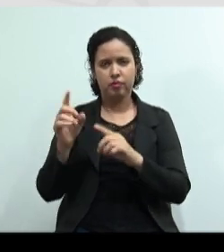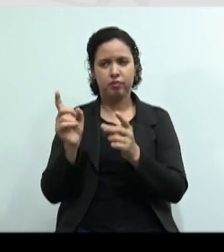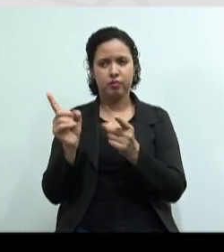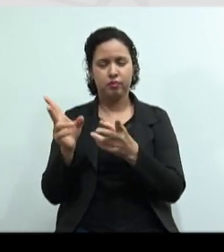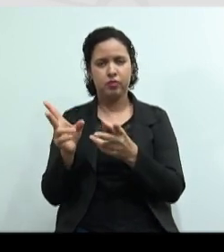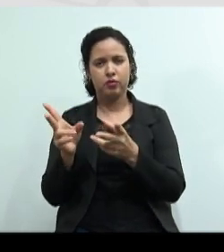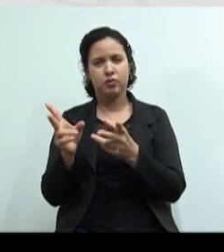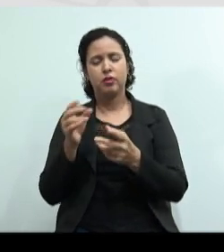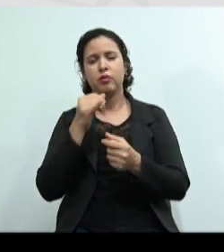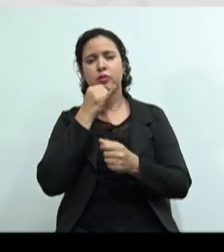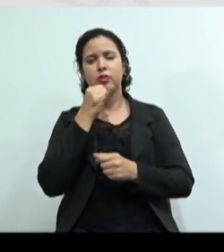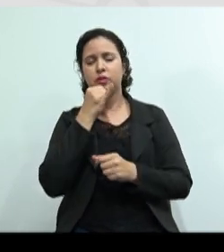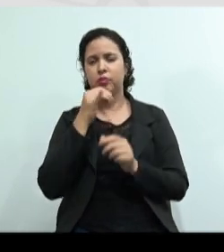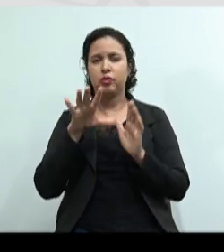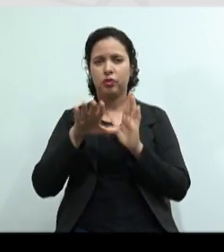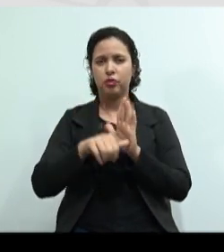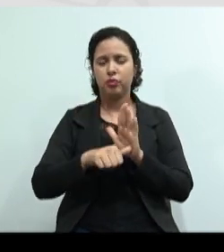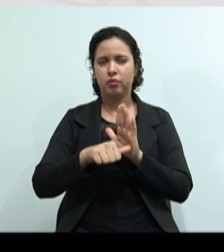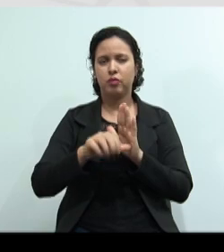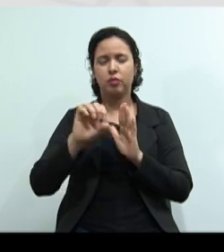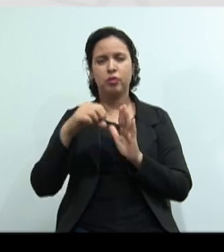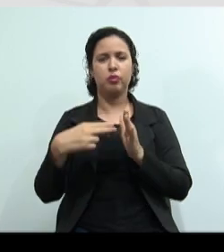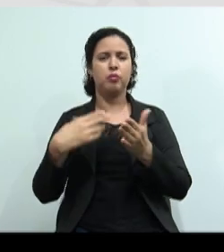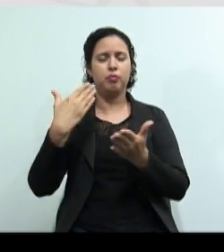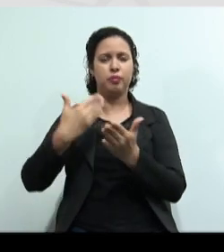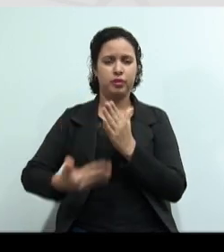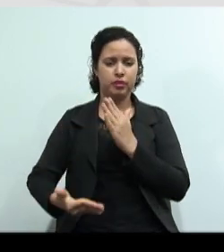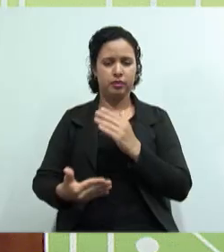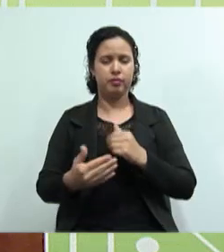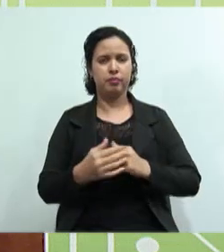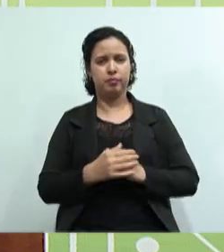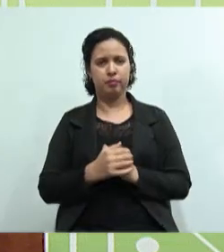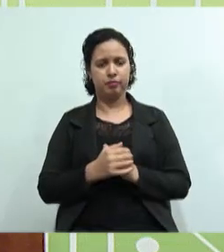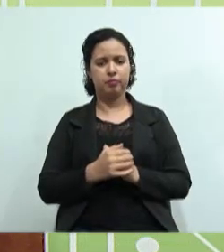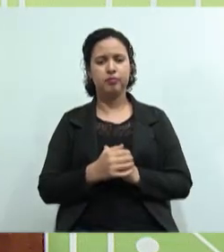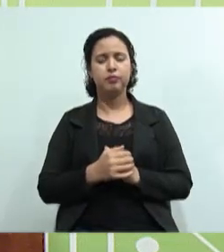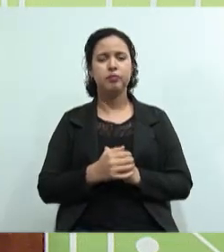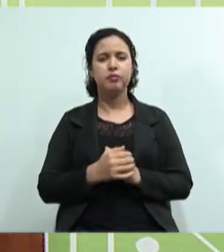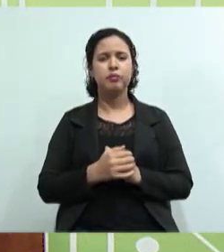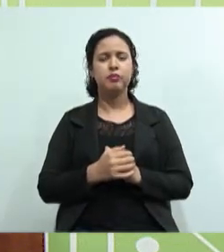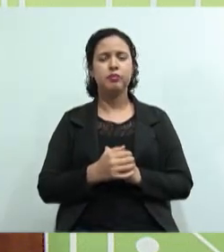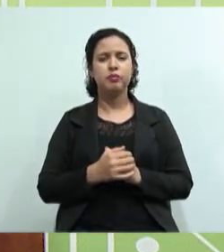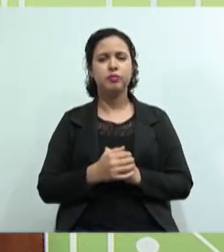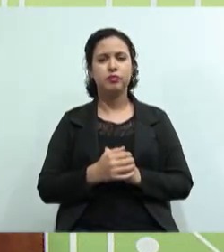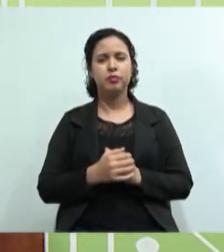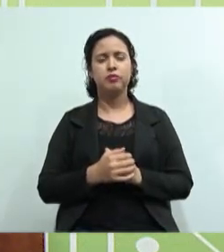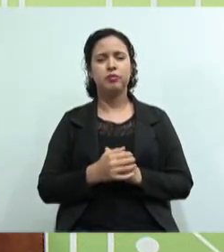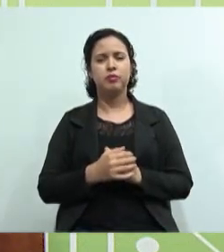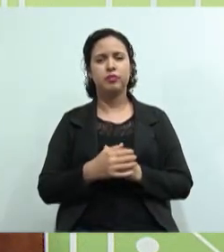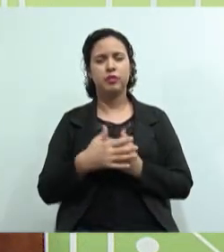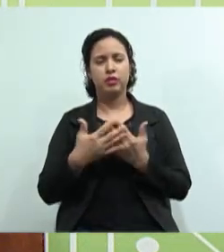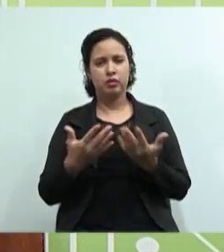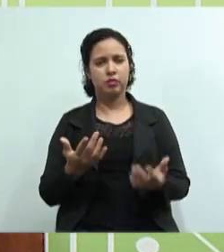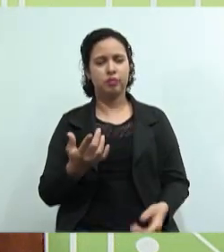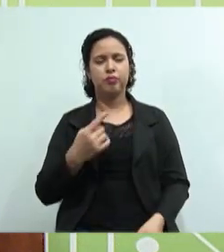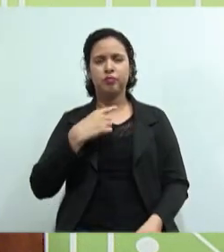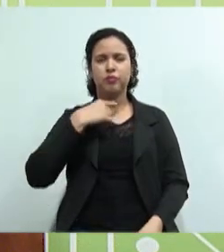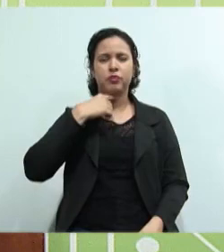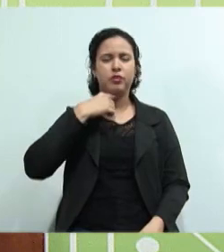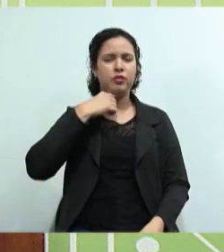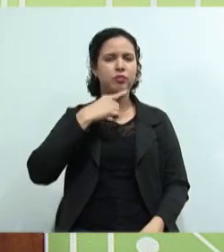Ok, então a desvantagem, gente, desse sistema de inventário periódico é o quê? Porque você não